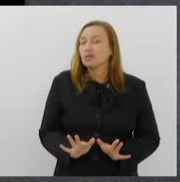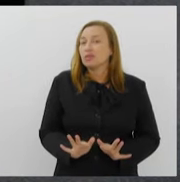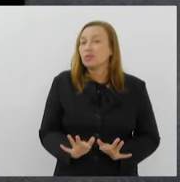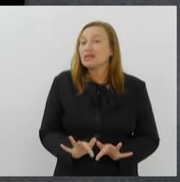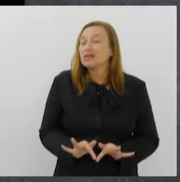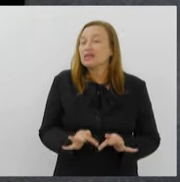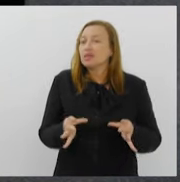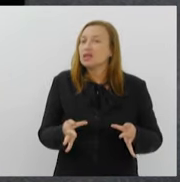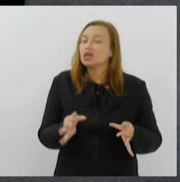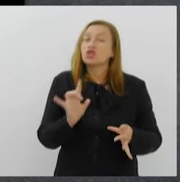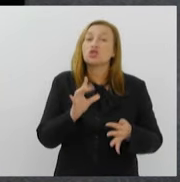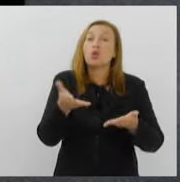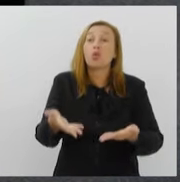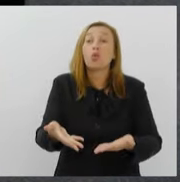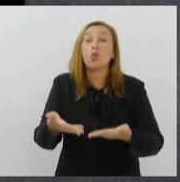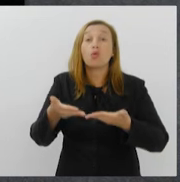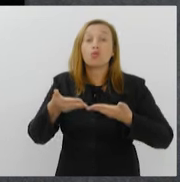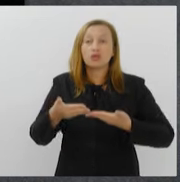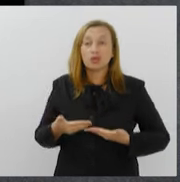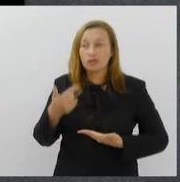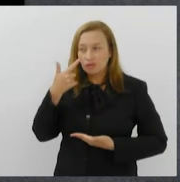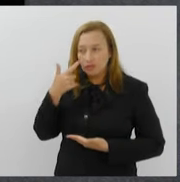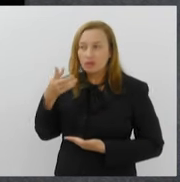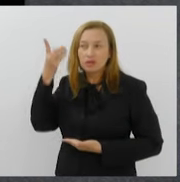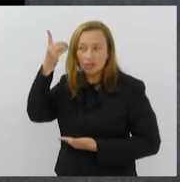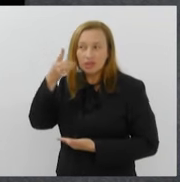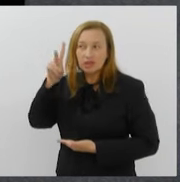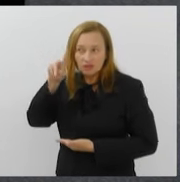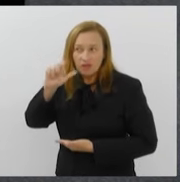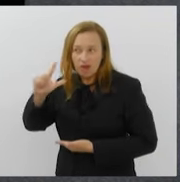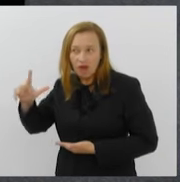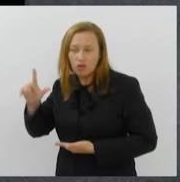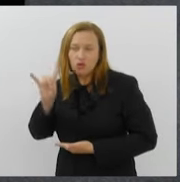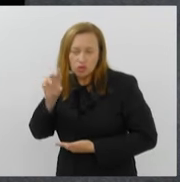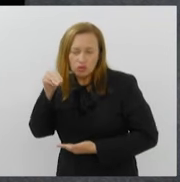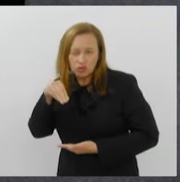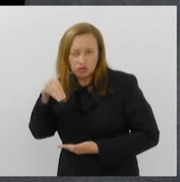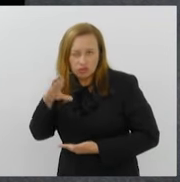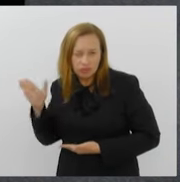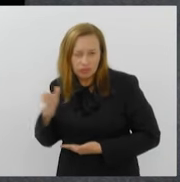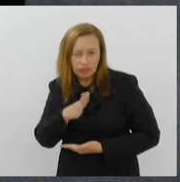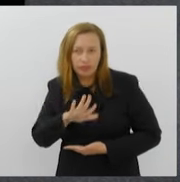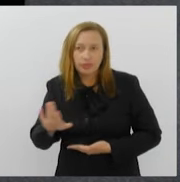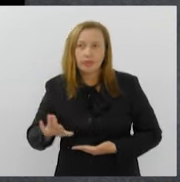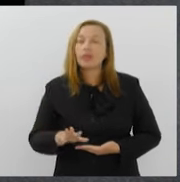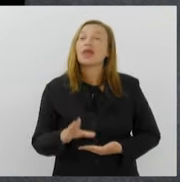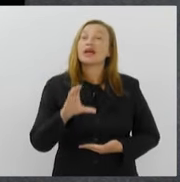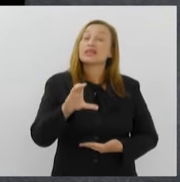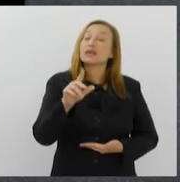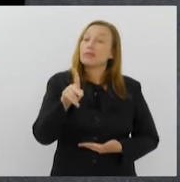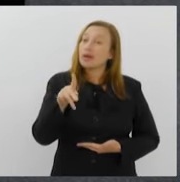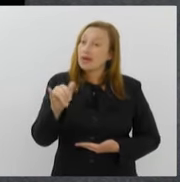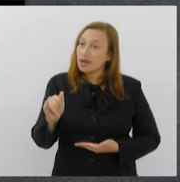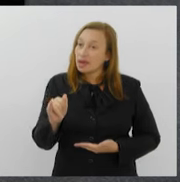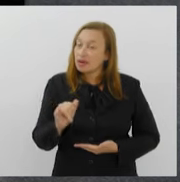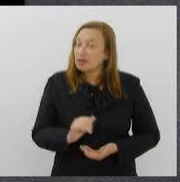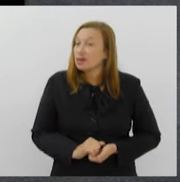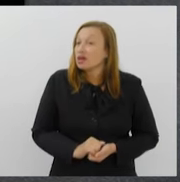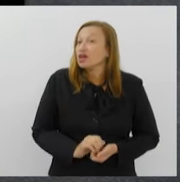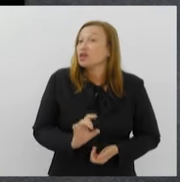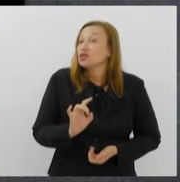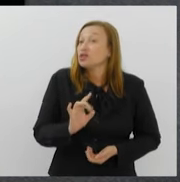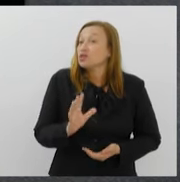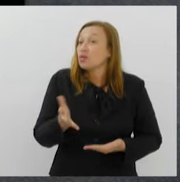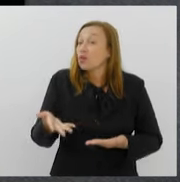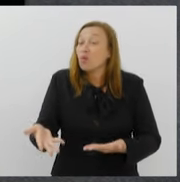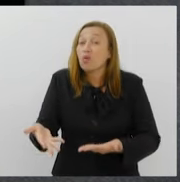viu, deputado? Deputado Val, só um minutinho. na CPI, a gente